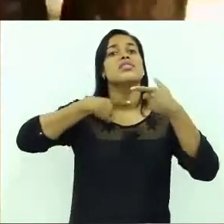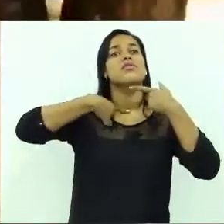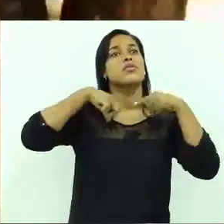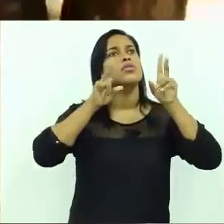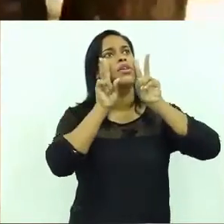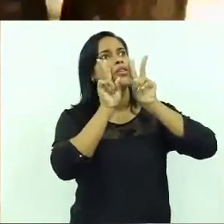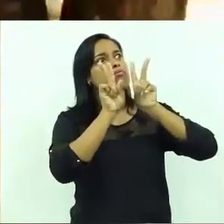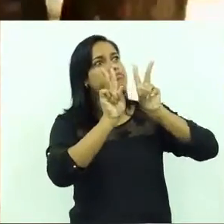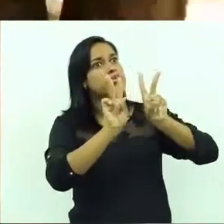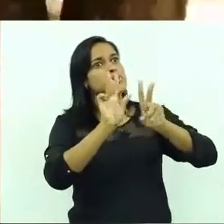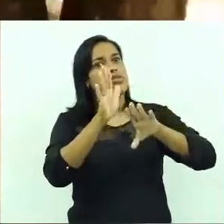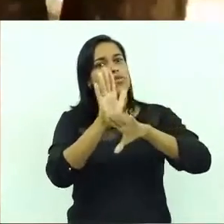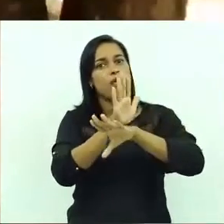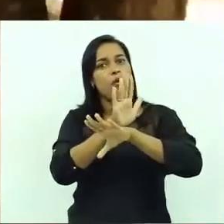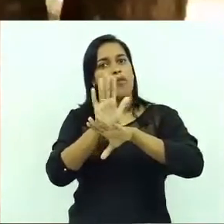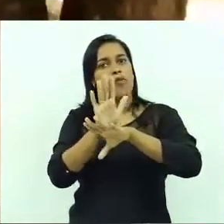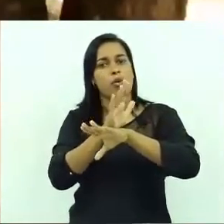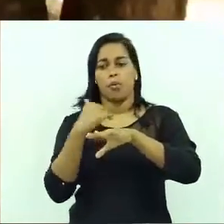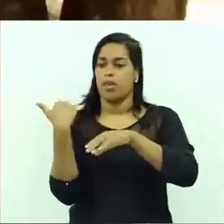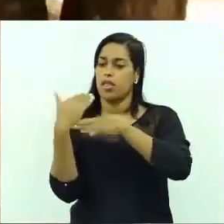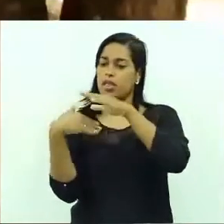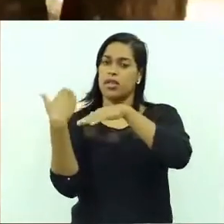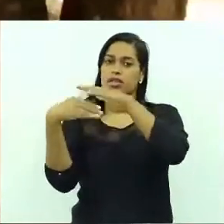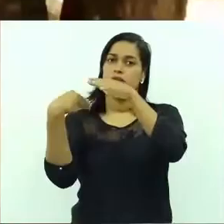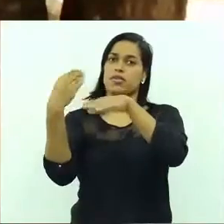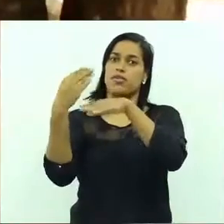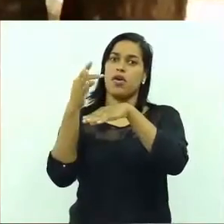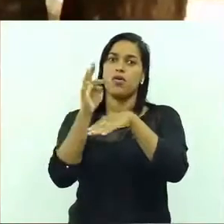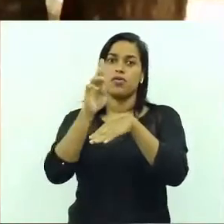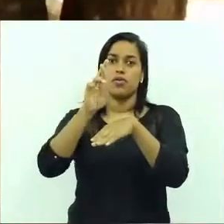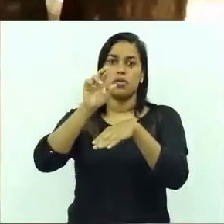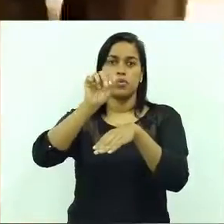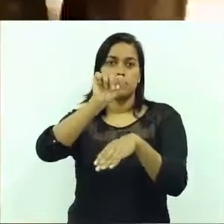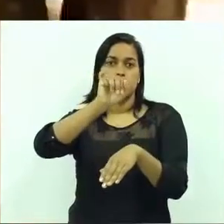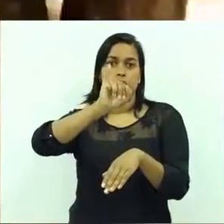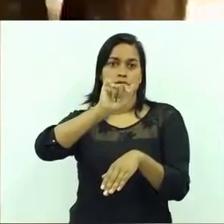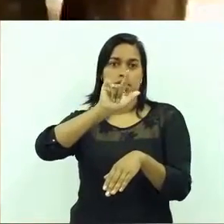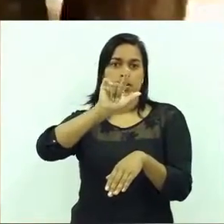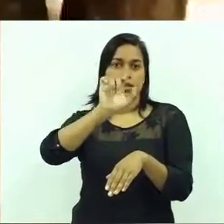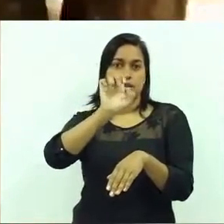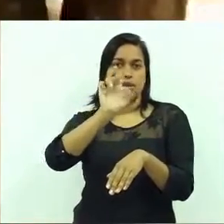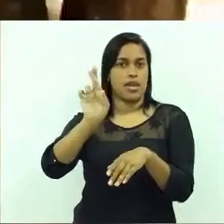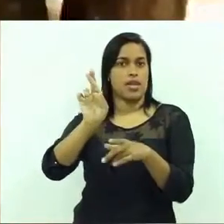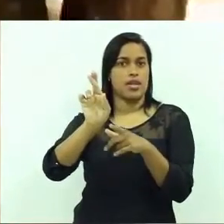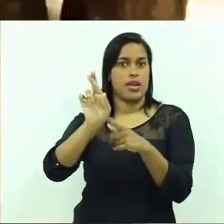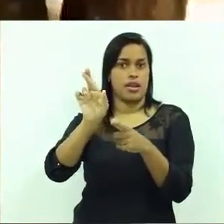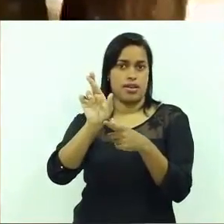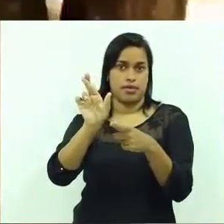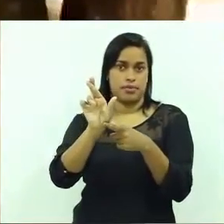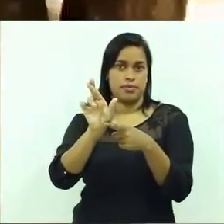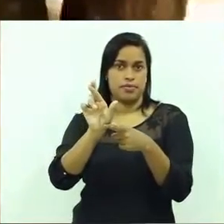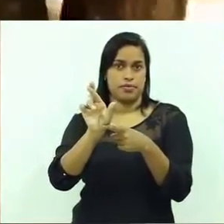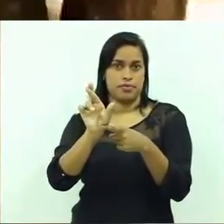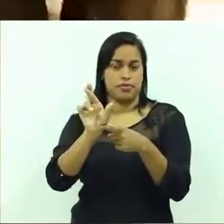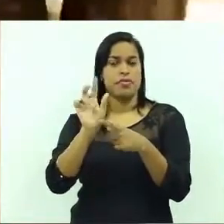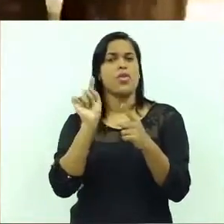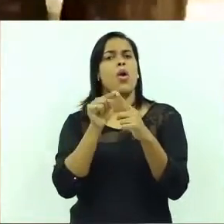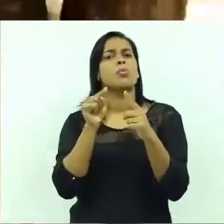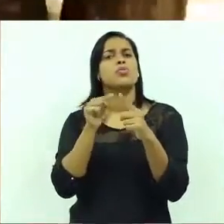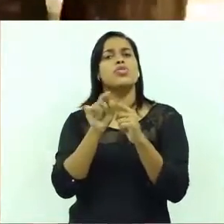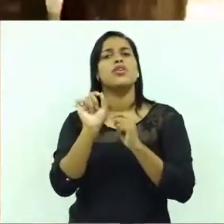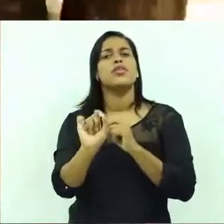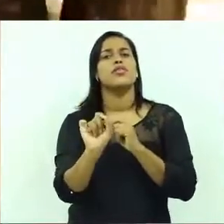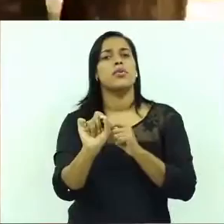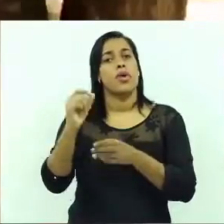assistir aquele filme? Desenvolve um trailer do filme, publica esse trailer do filme. O trailer do filme tem como objetivo